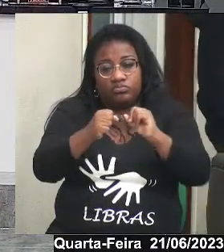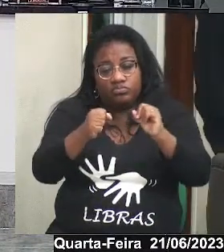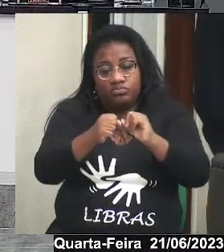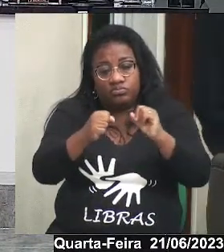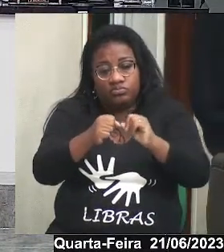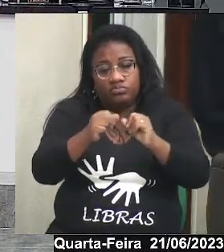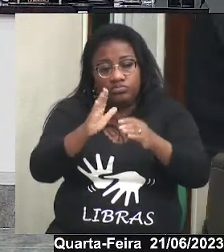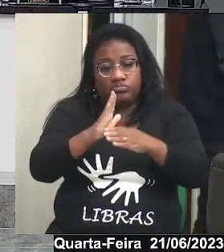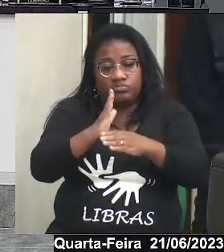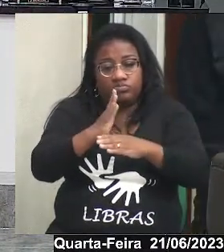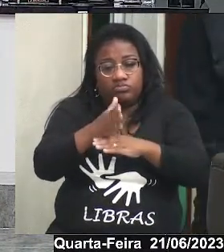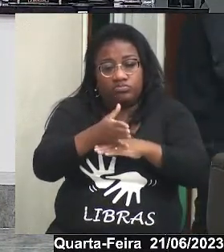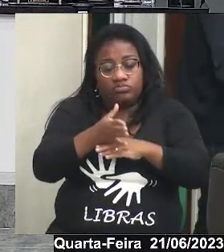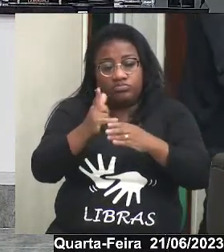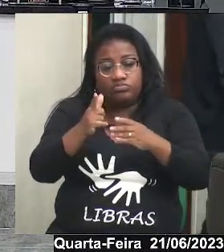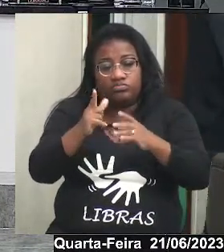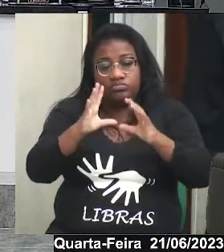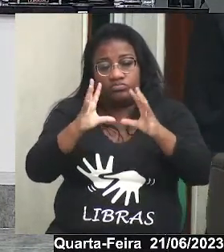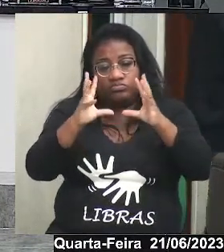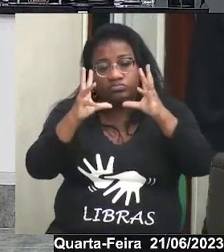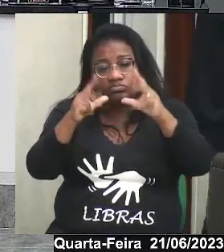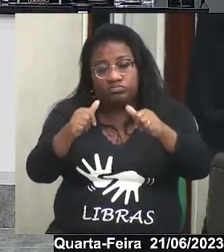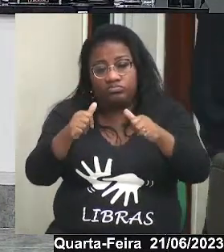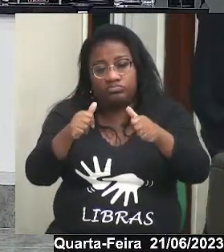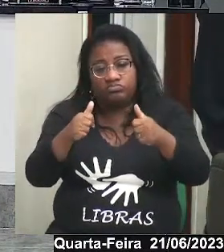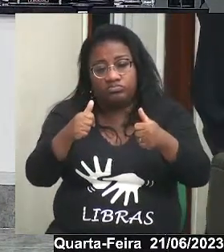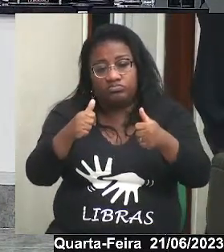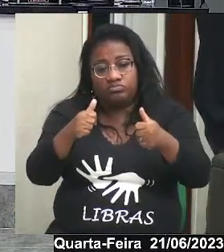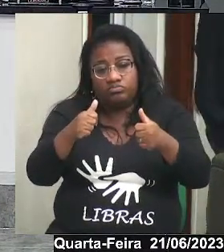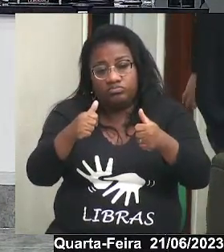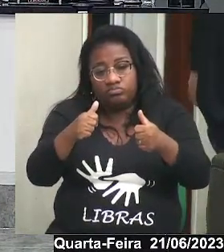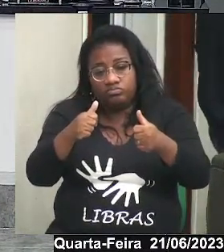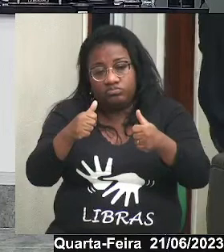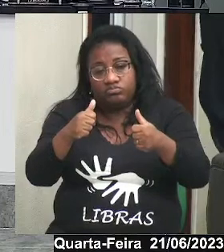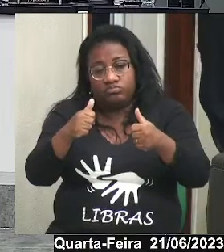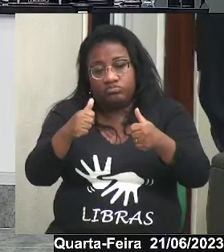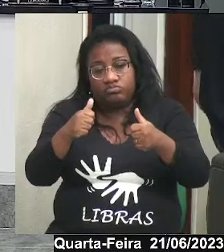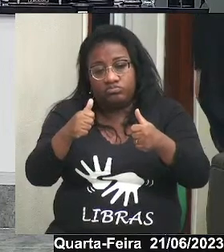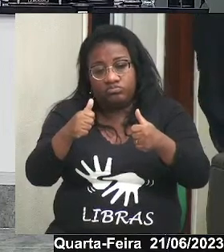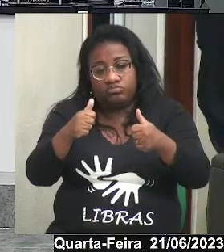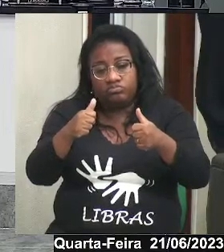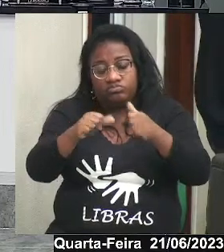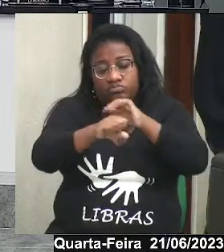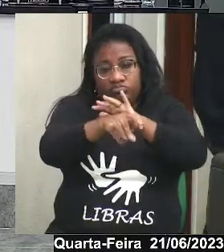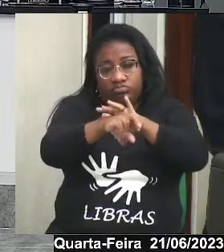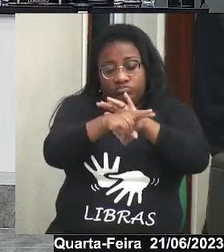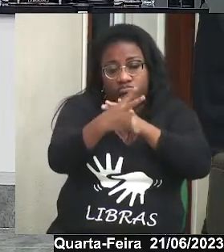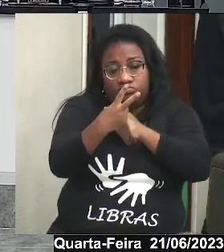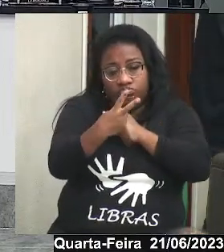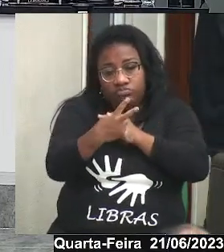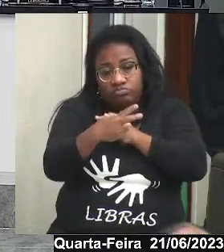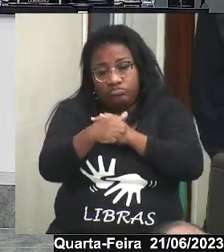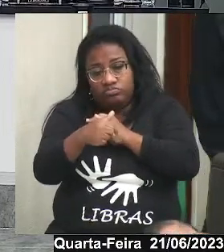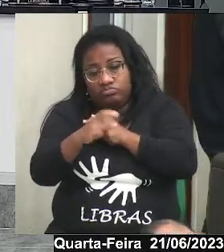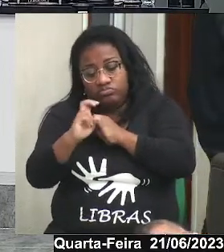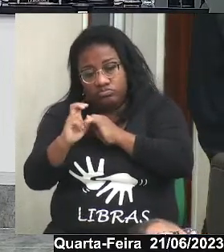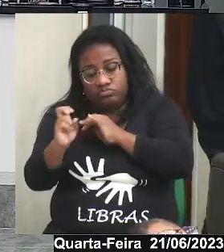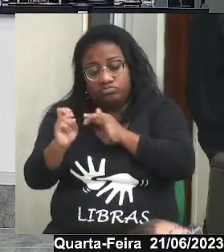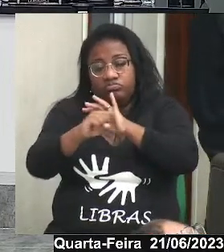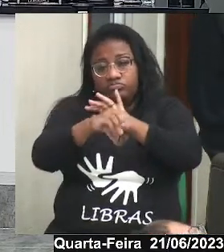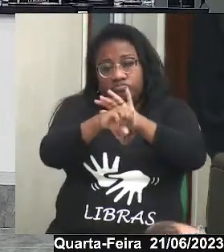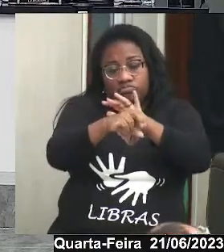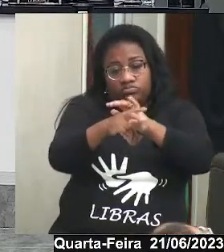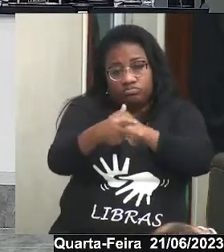Estado para que todas as instituições religiosas aderem ao programa Viva Leite. Indicação